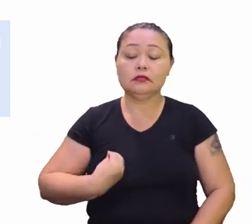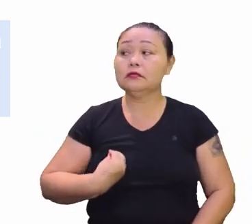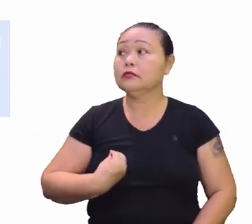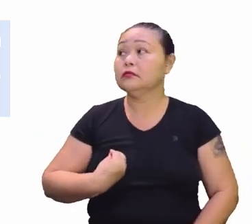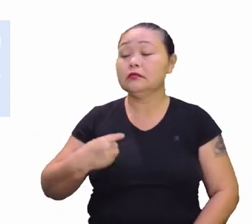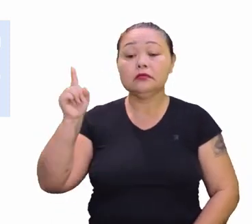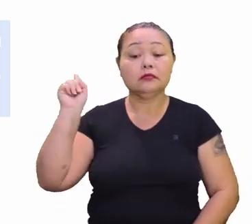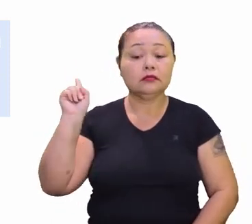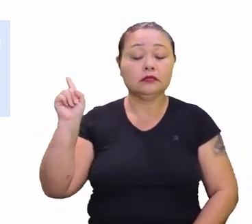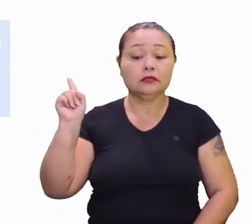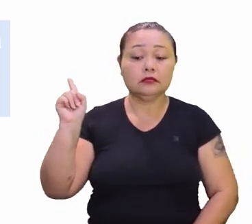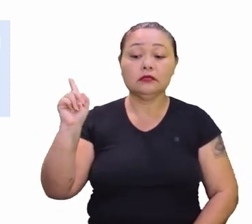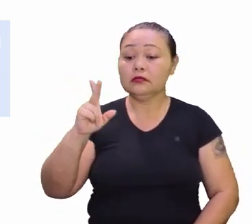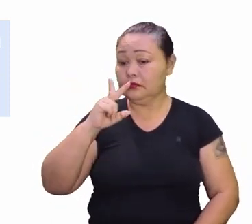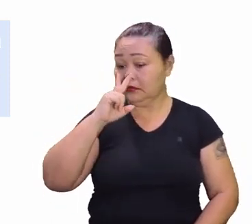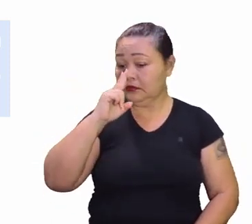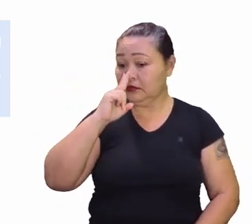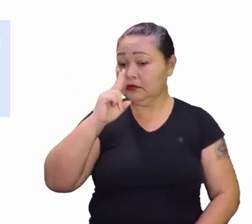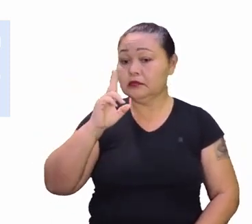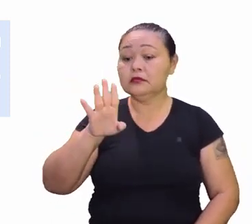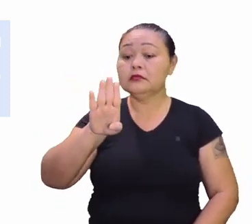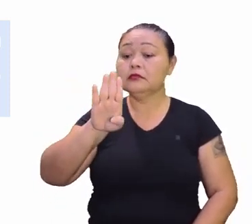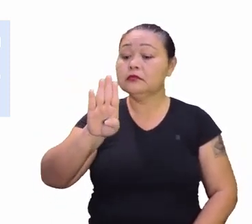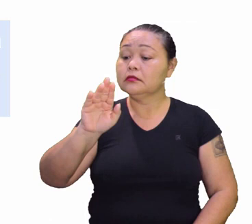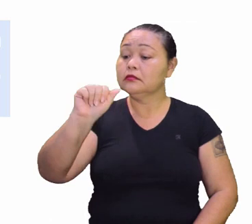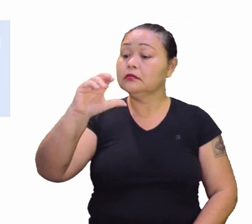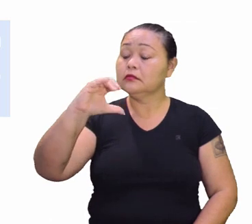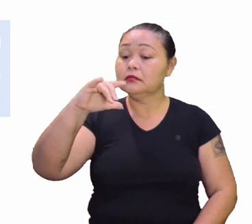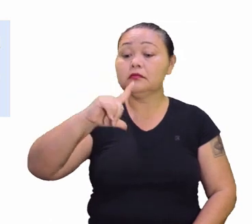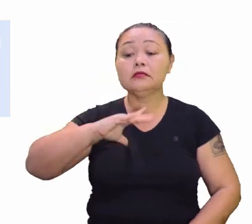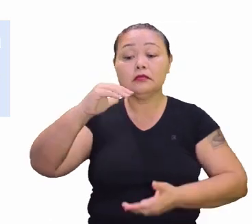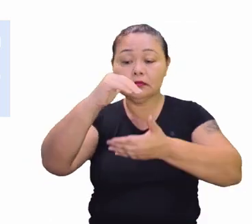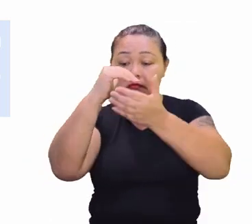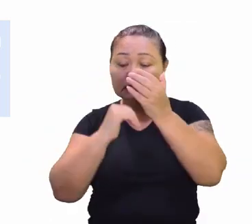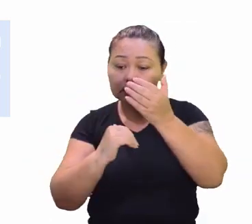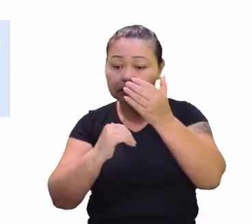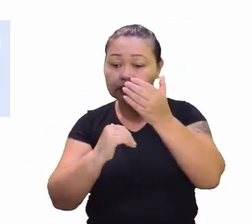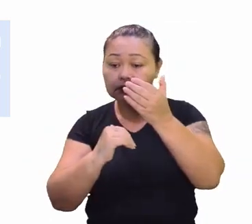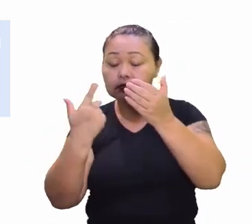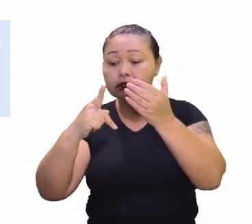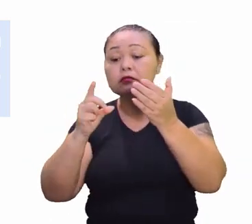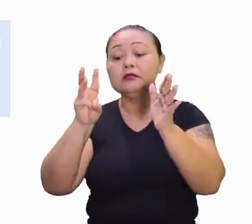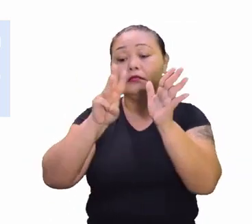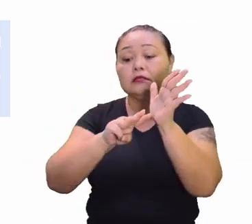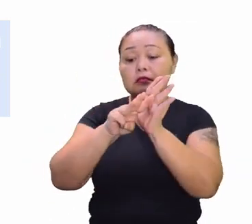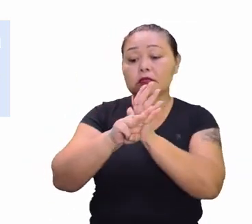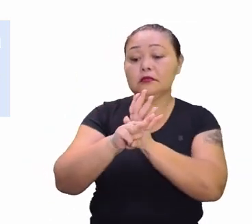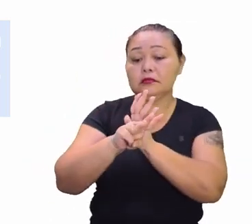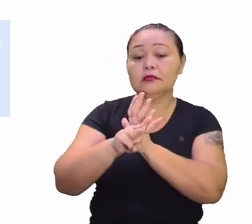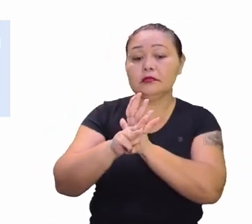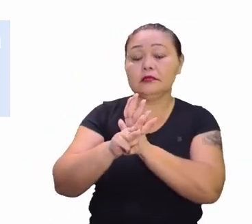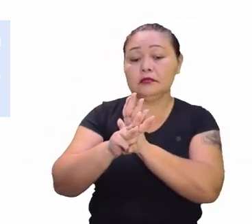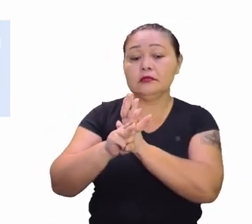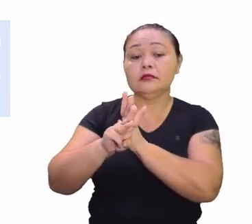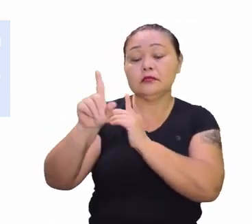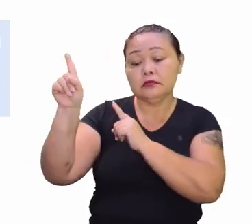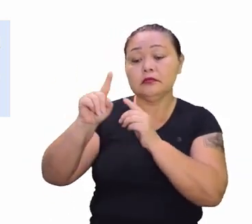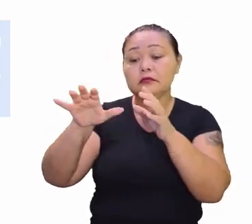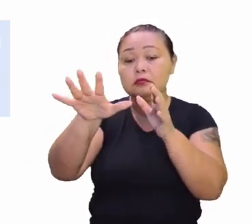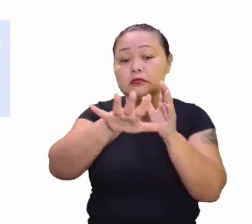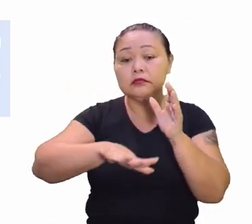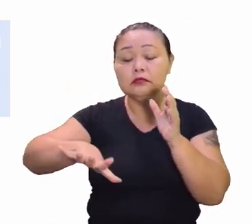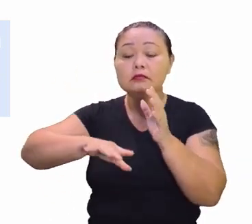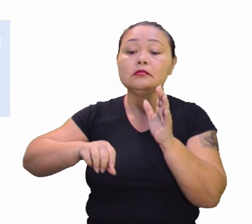Jorge, e ela, no caso, parece que bacia, mas ela é uma subbacia, né, do Rio Madeira. Exatamente. A do Rio Mutum-Paraná é